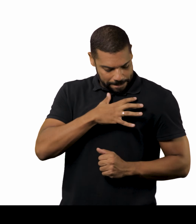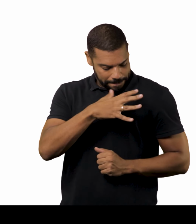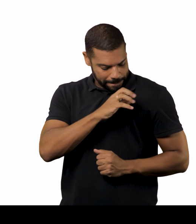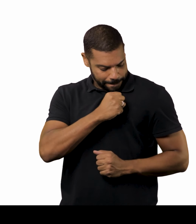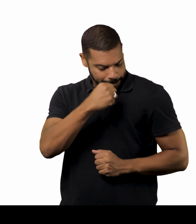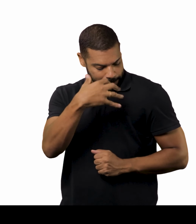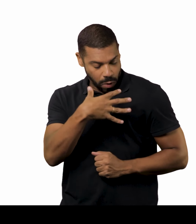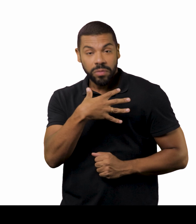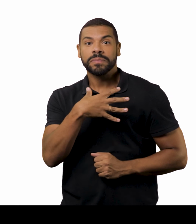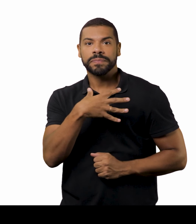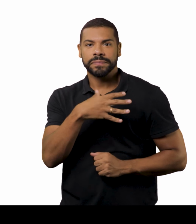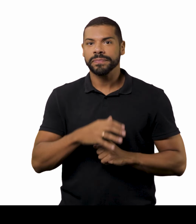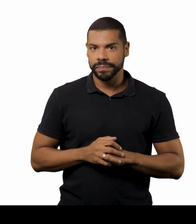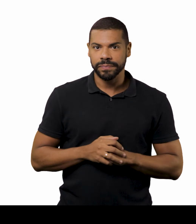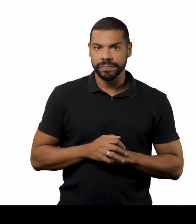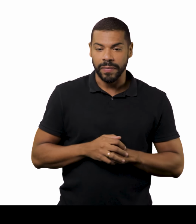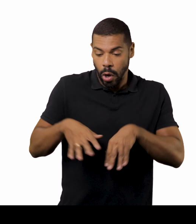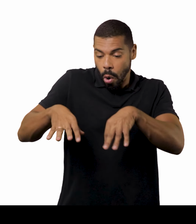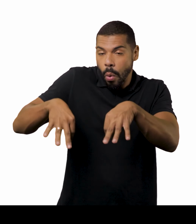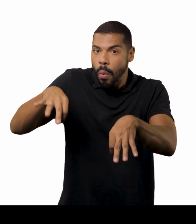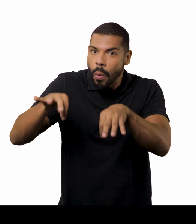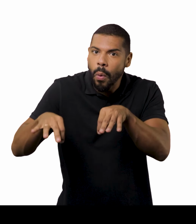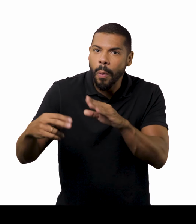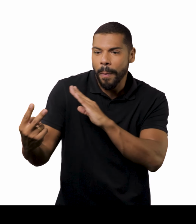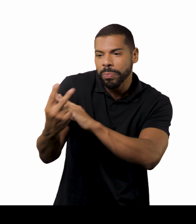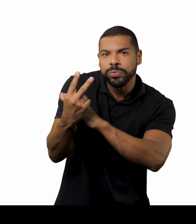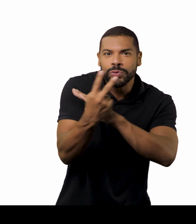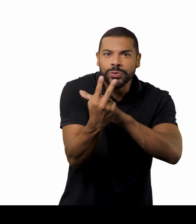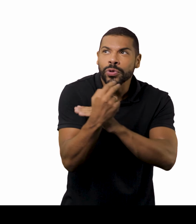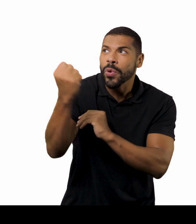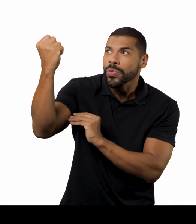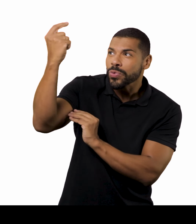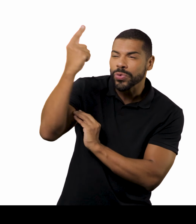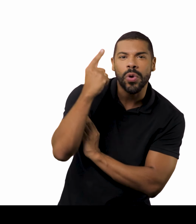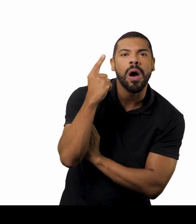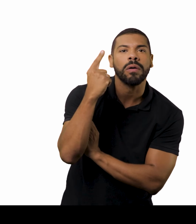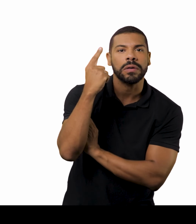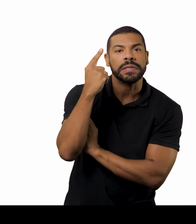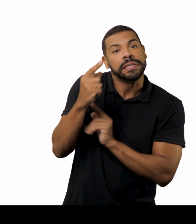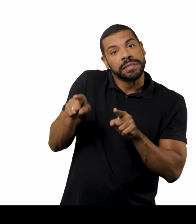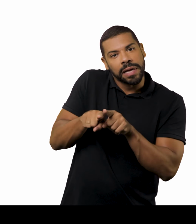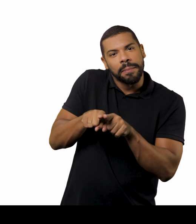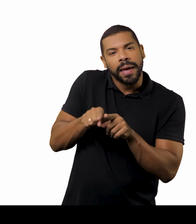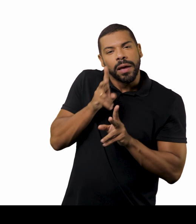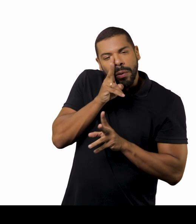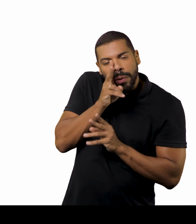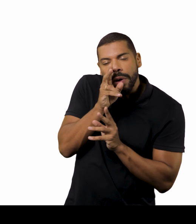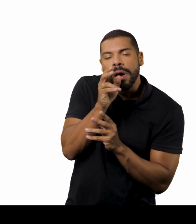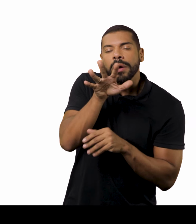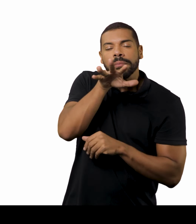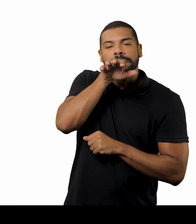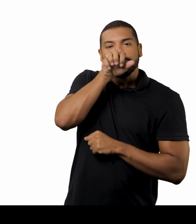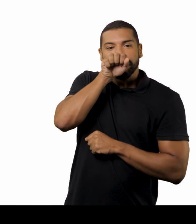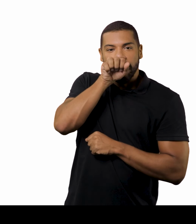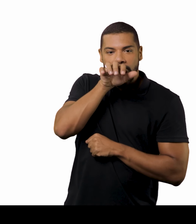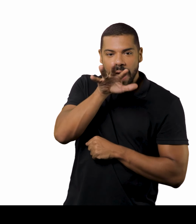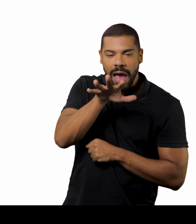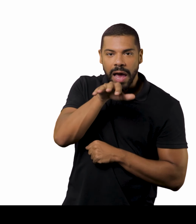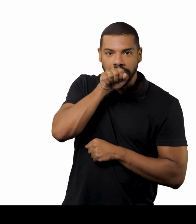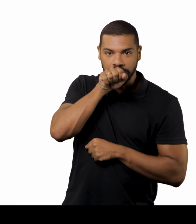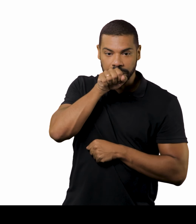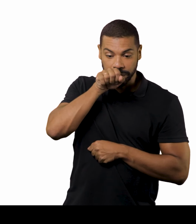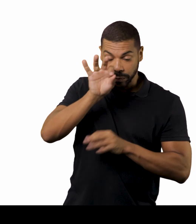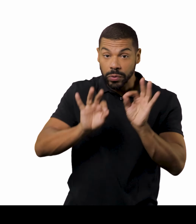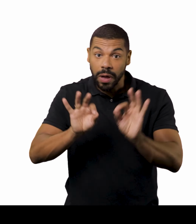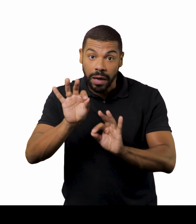do coração, né? Eu busquei um tecido que pudesse proteger do sol e ao mesmo tempo respirar. A barraca,